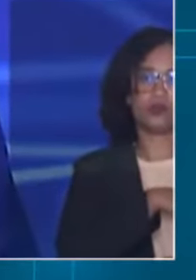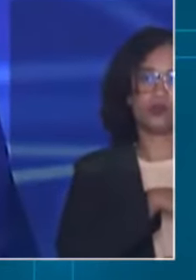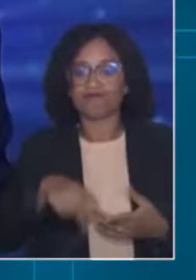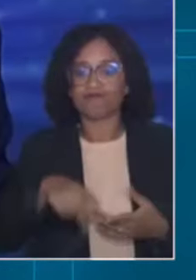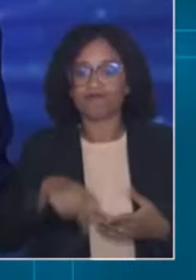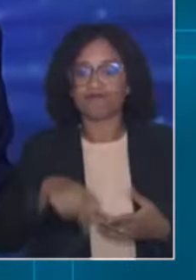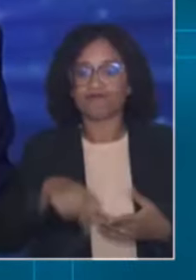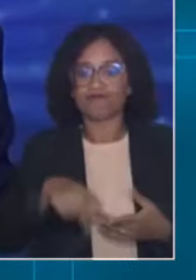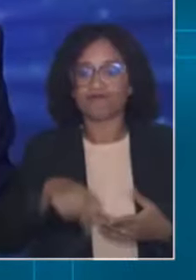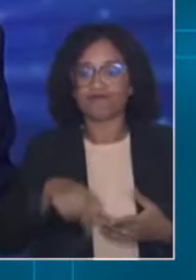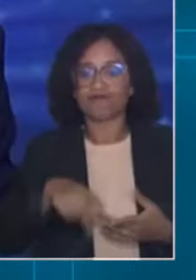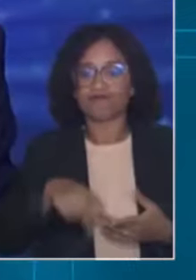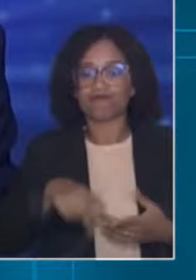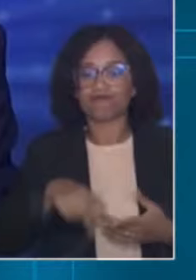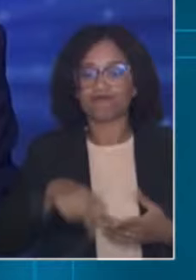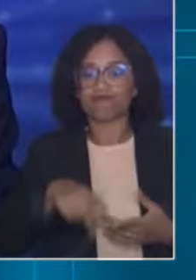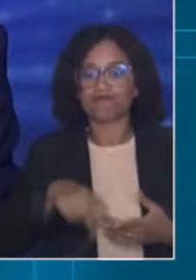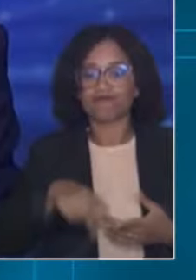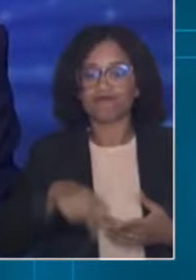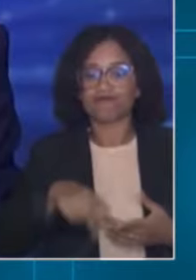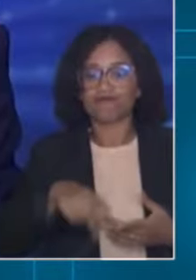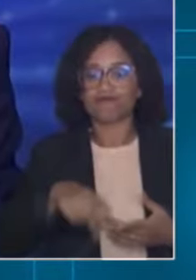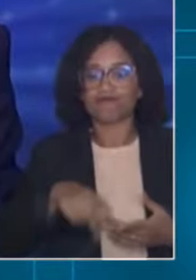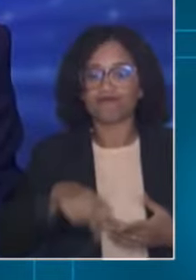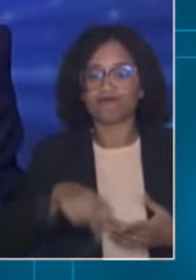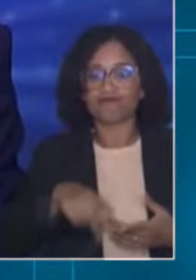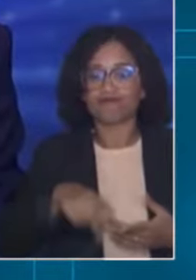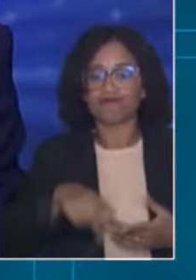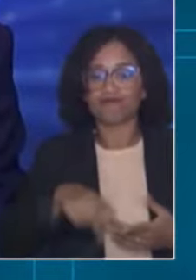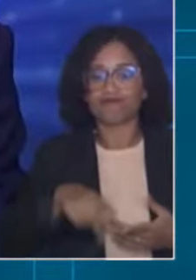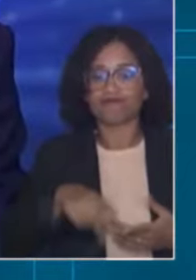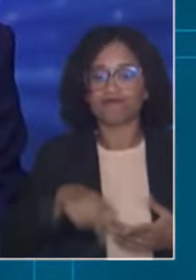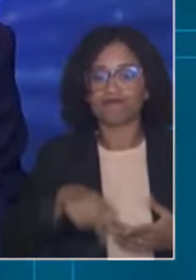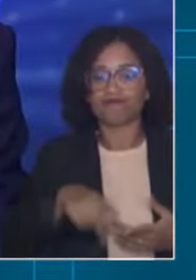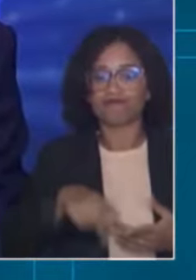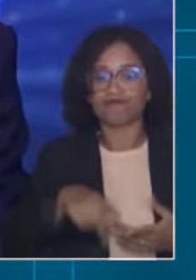de que o PT domina a Bahia, né, mas domina a Bahia enquanto Estado, não, enquanto, não na capital especificamente.